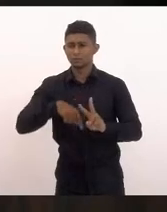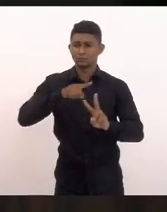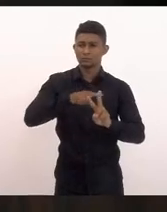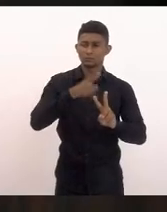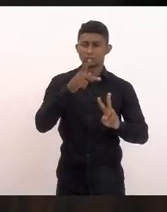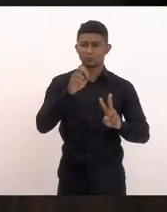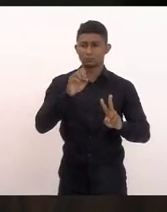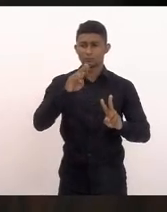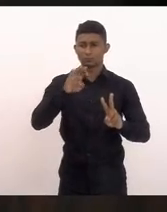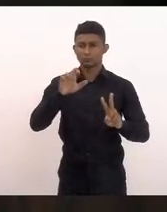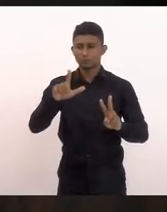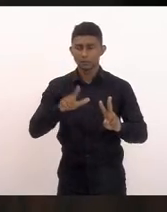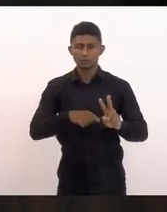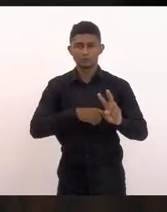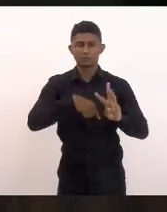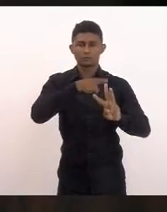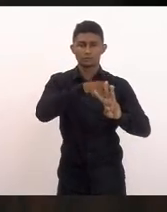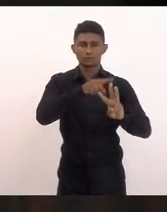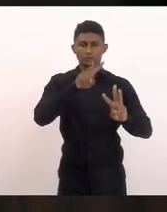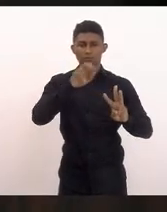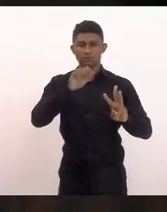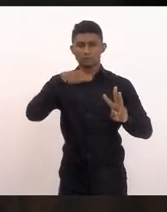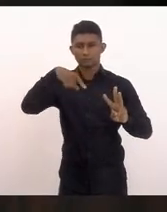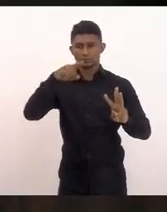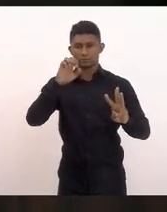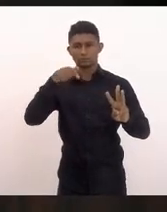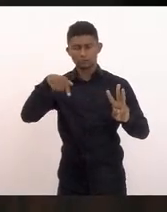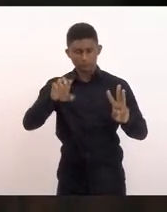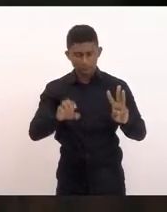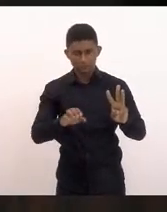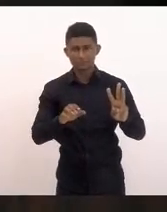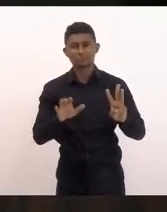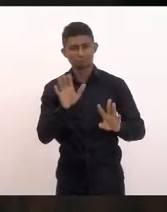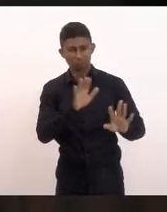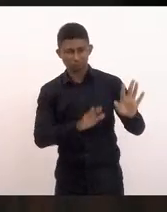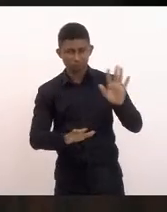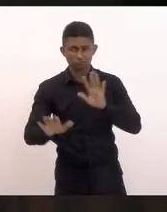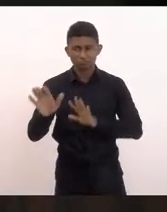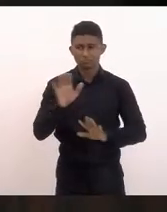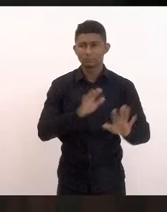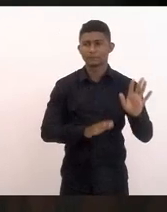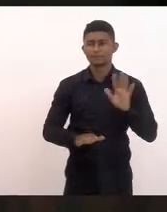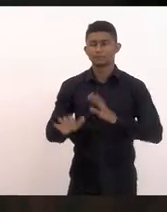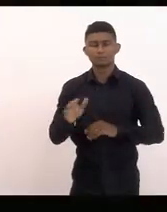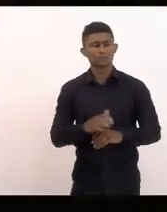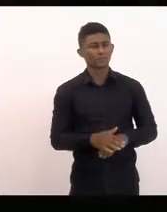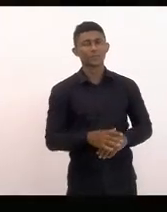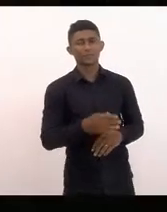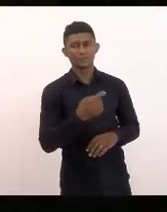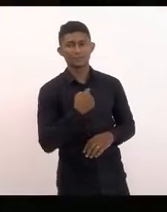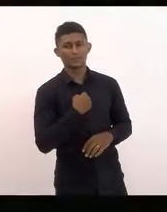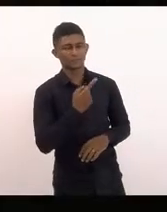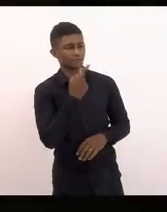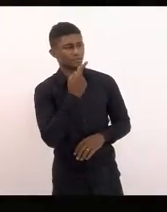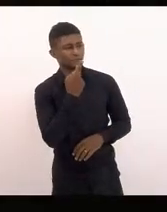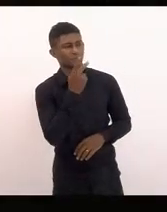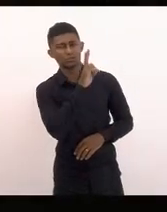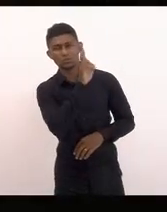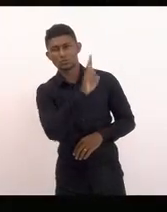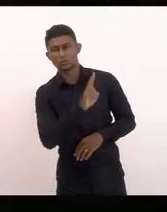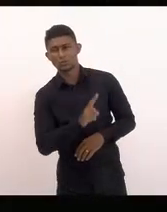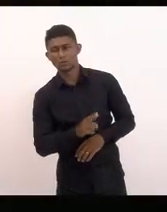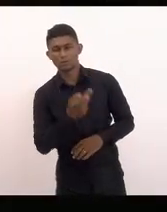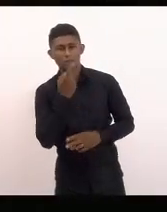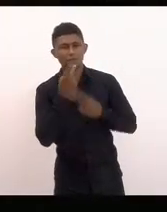mas... Não. Só para ter cuidado. Eu vou restituir seu minuto. Não, por eu não sei. Deputado Márcio. Eu não citei o nome com referências do que